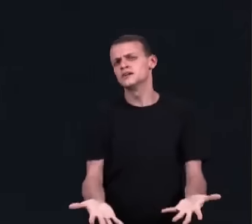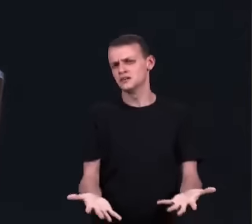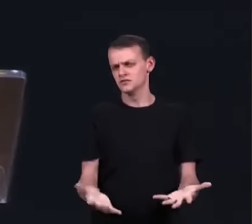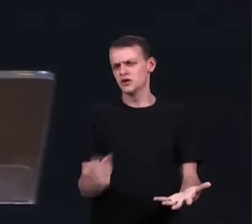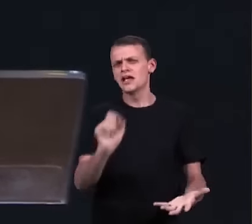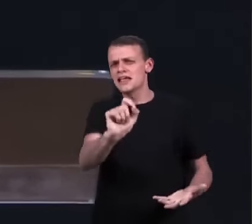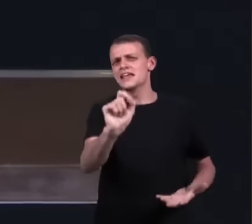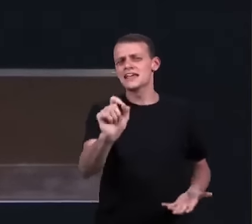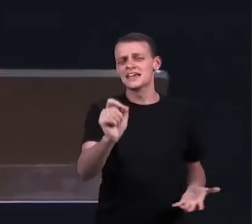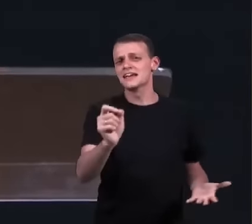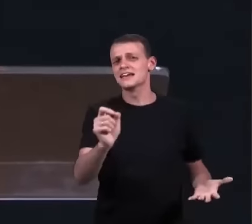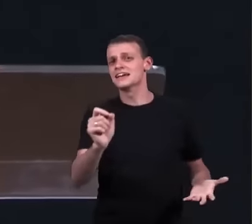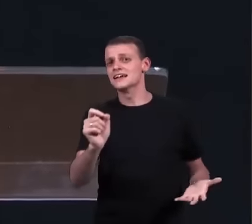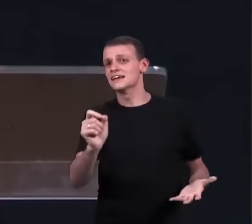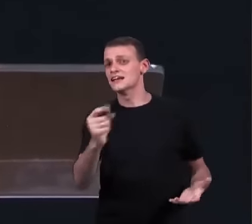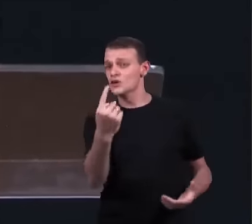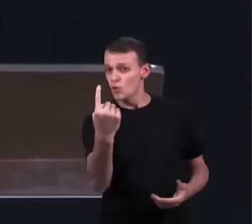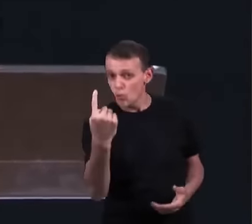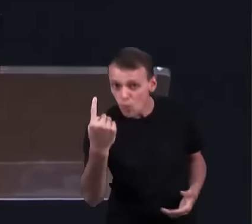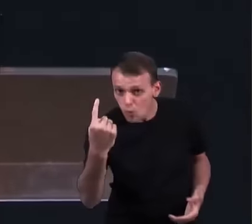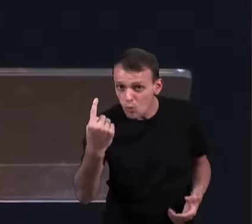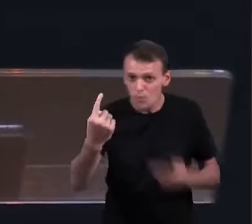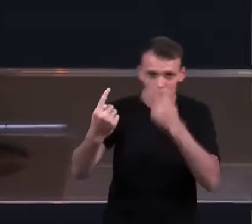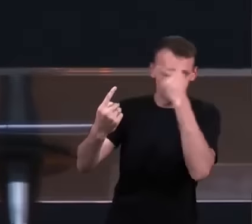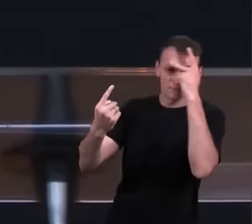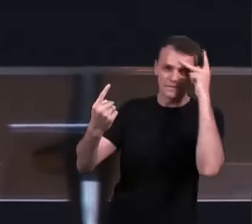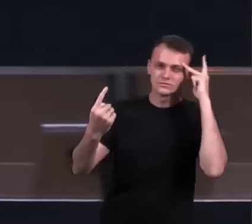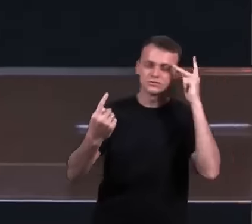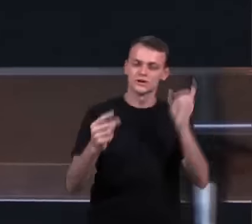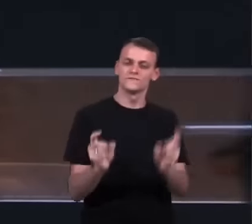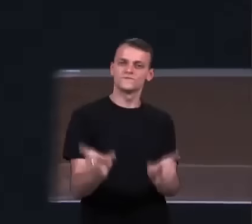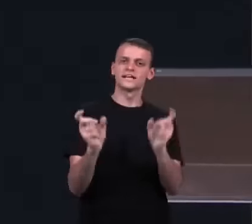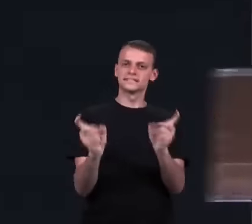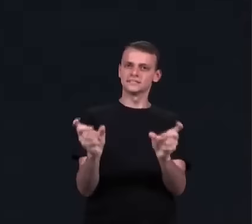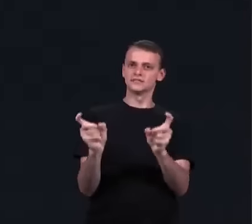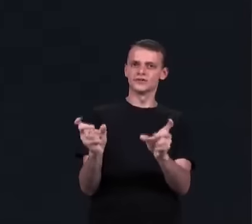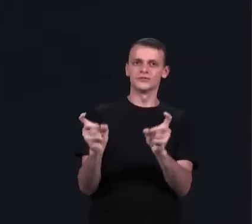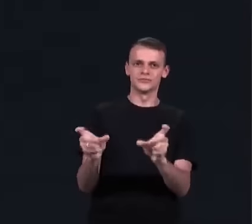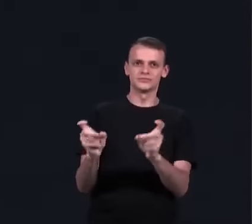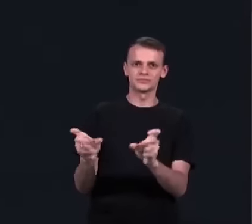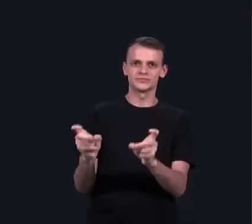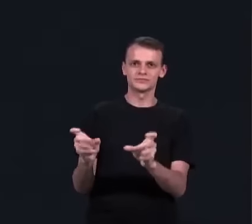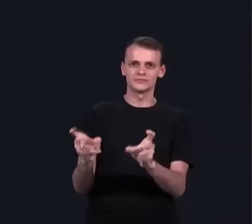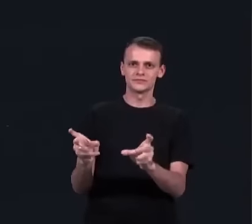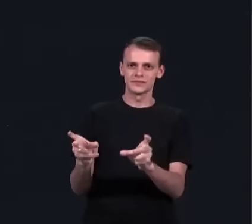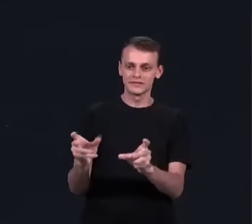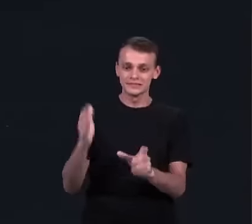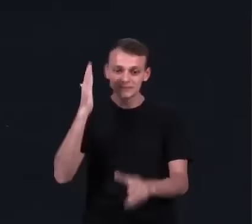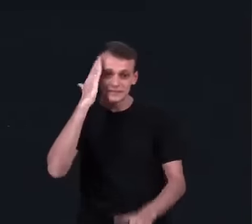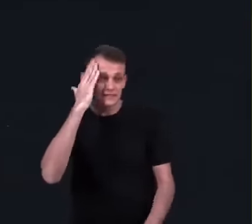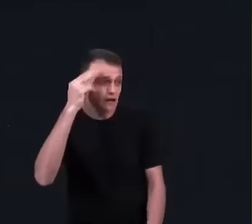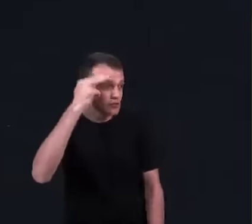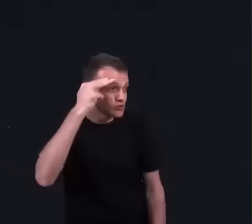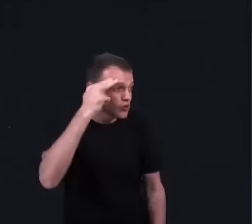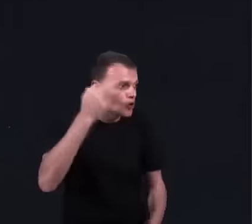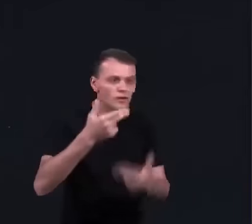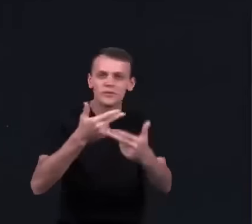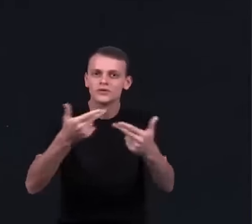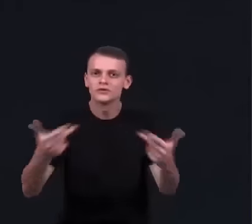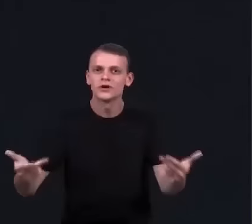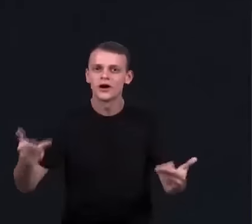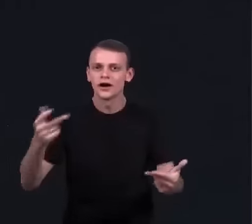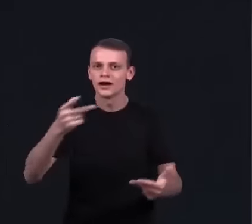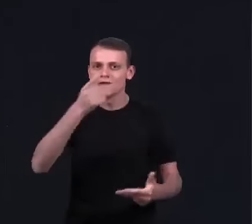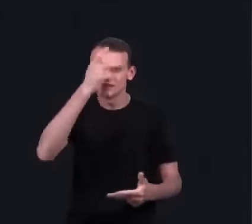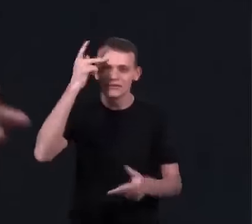O que que é uma pessoa, um comerciante? Ele descobriu o sonho das pessoas, o que elas precisam. Então